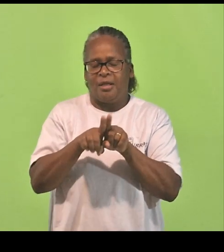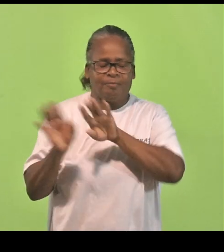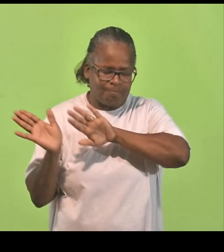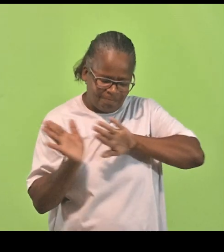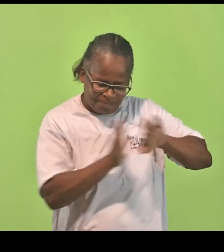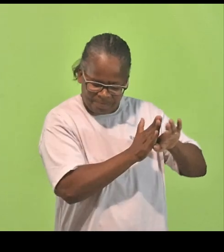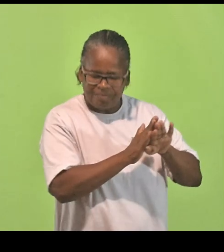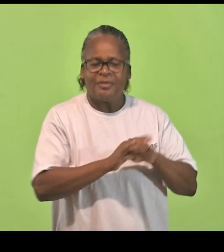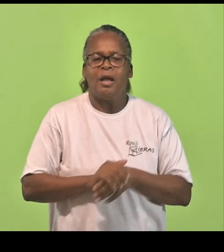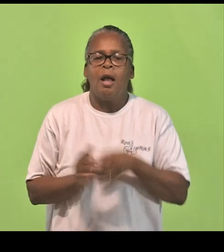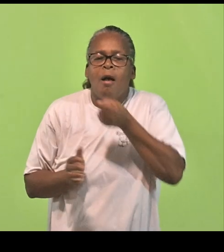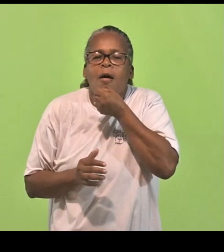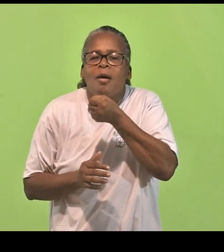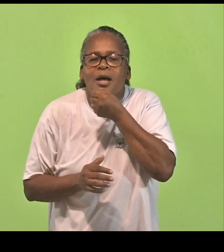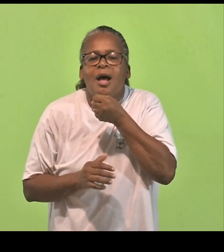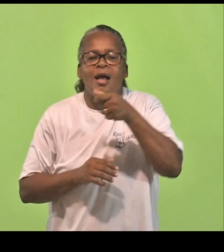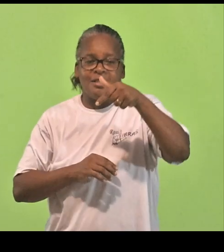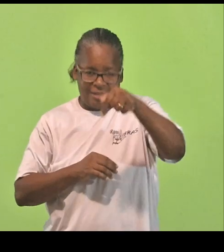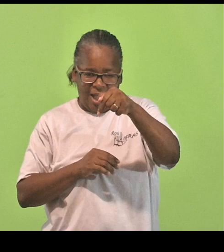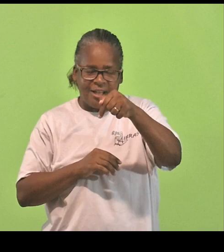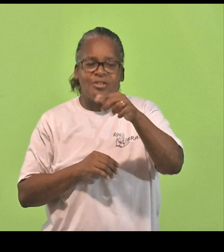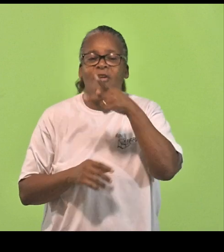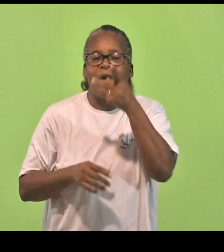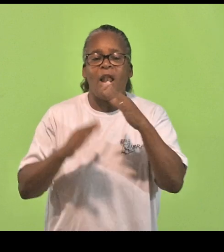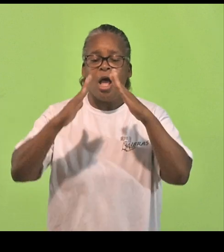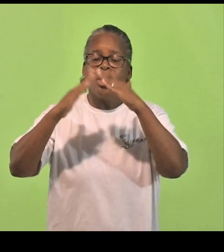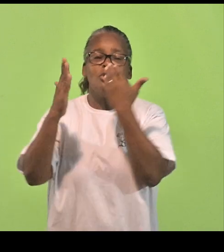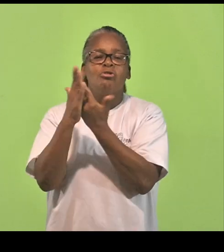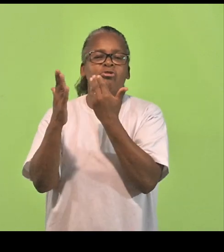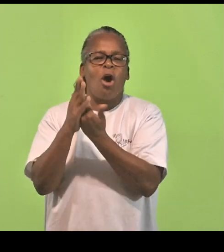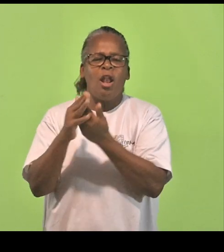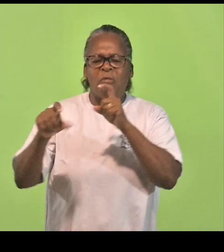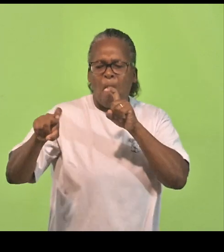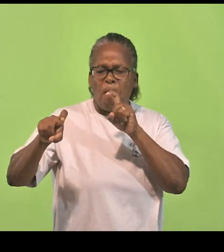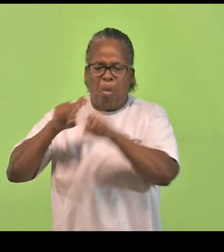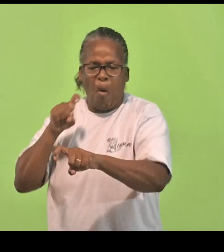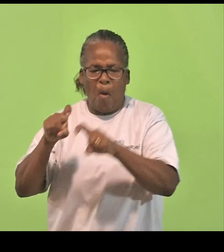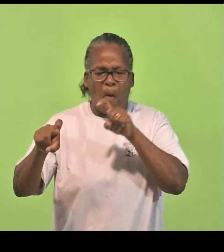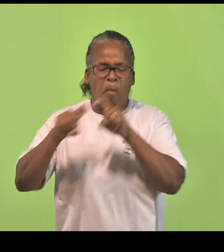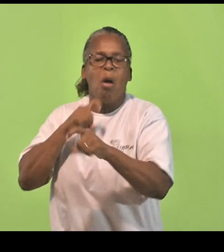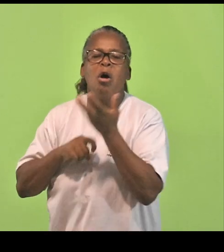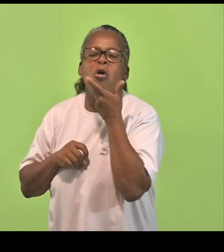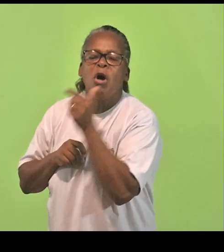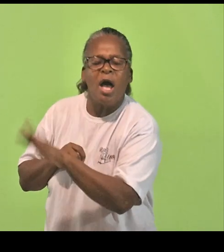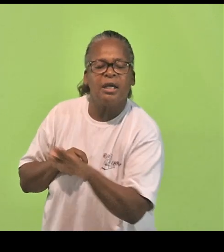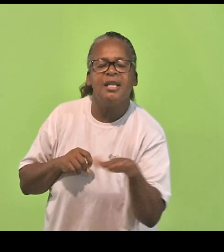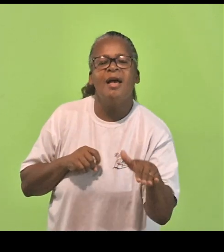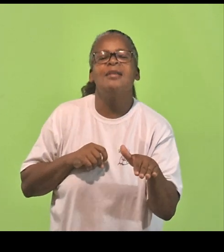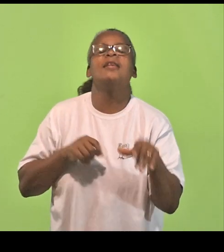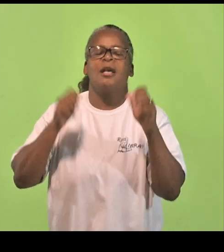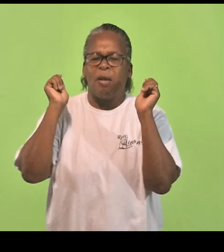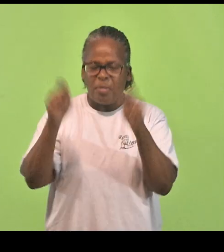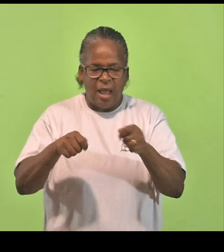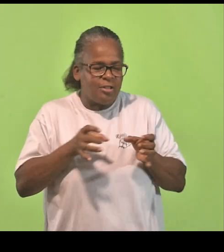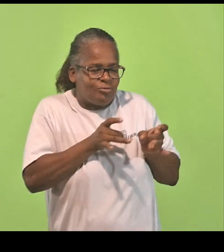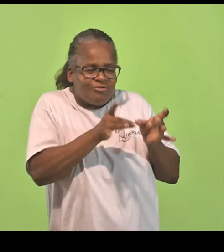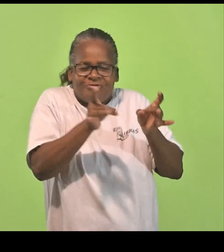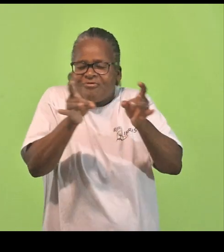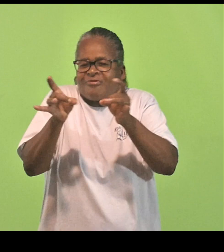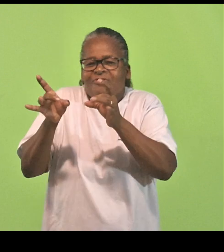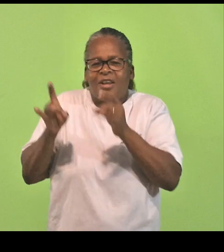uma escola foi acusada de abusar sexualmente de crianças e filmar os abusos para que pudessem ser comercializados em redes de